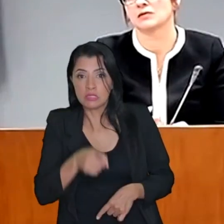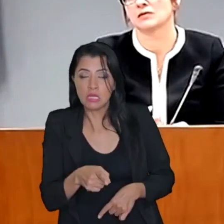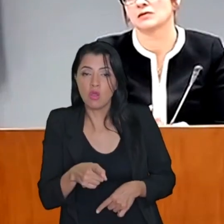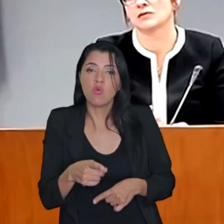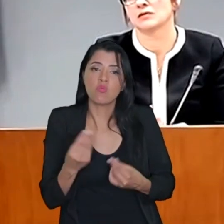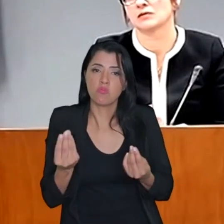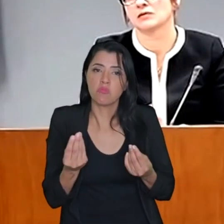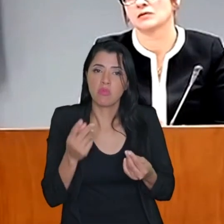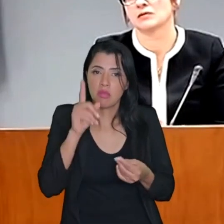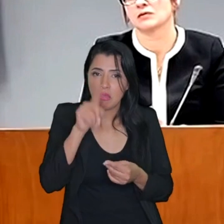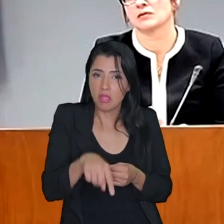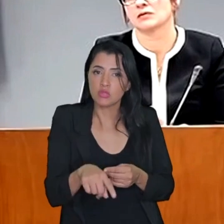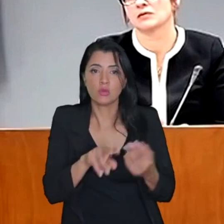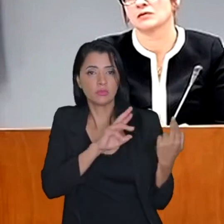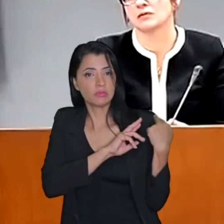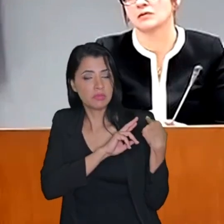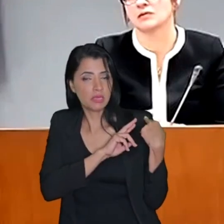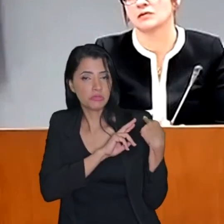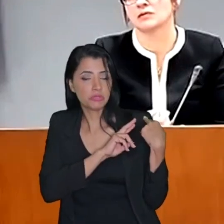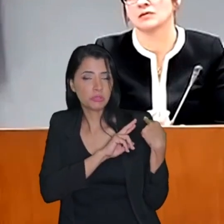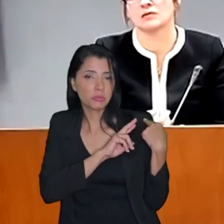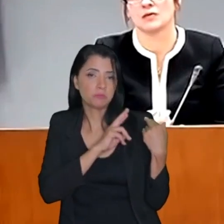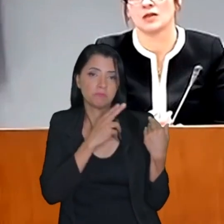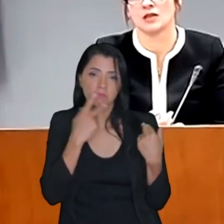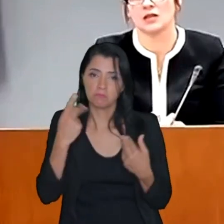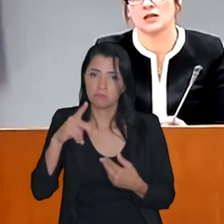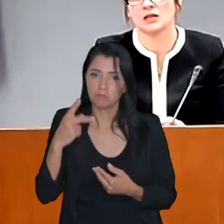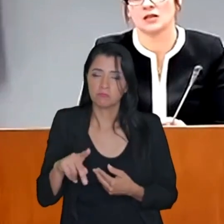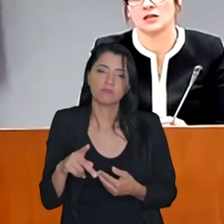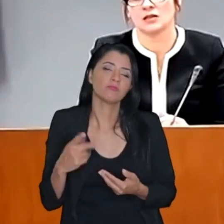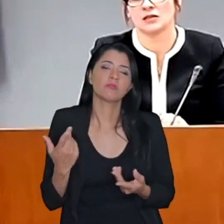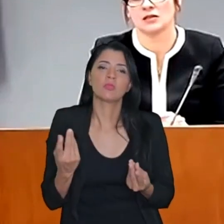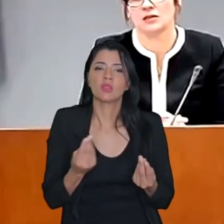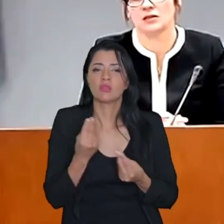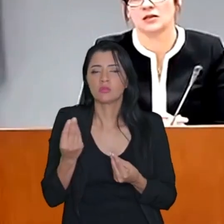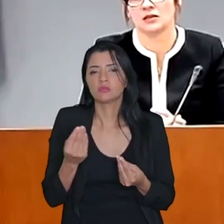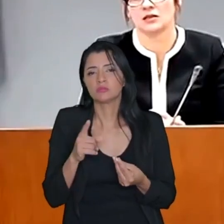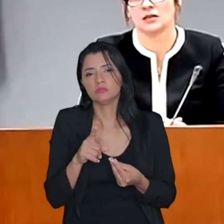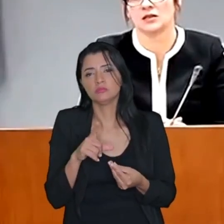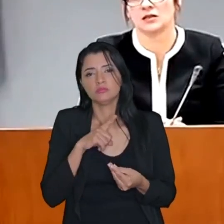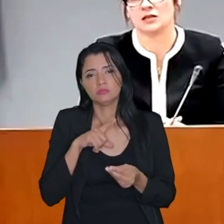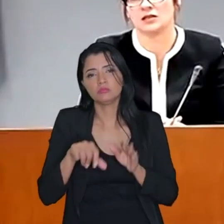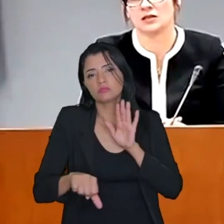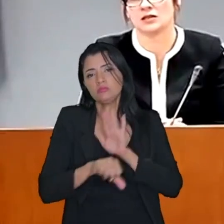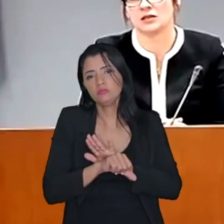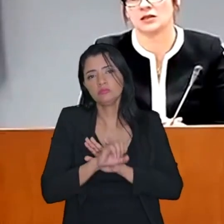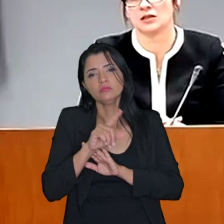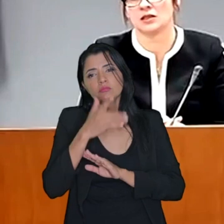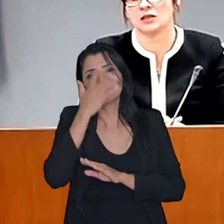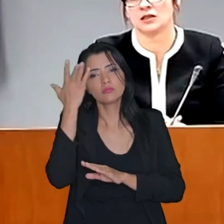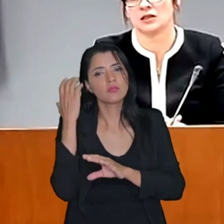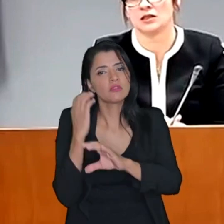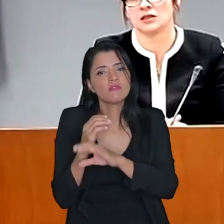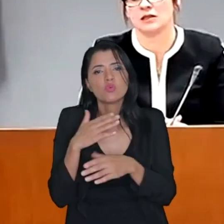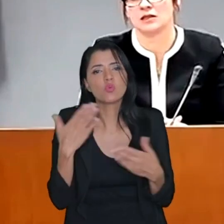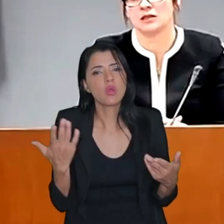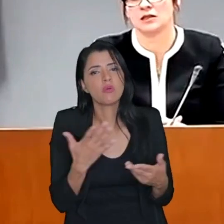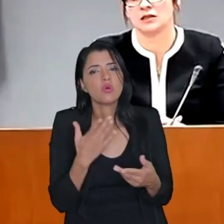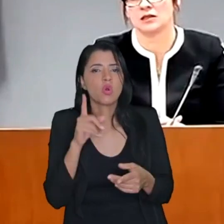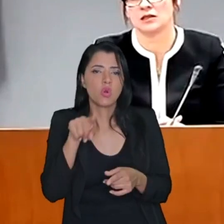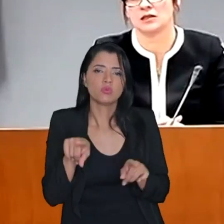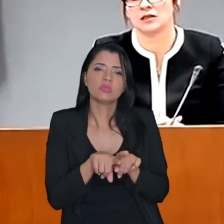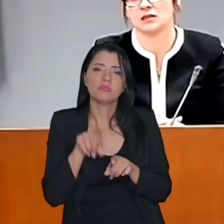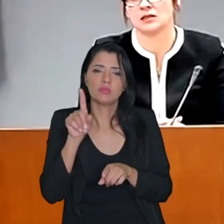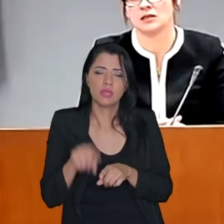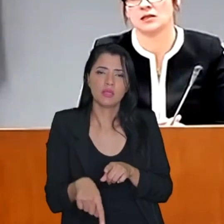determinação implicaria só a responsabilidade, enfim, civil ou eventualmente criminal de quem descumpriu, ou se isso